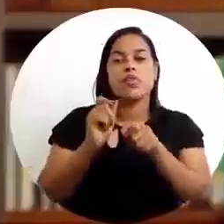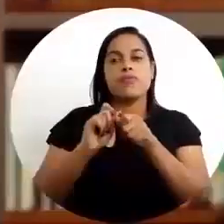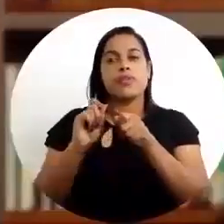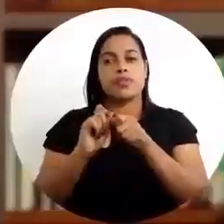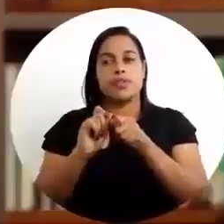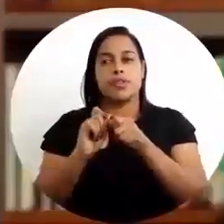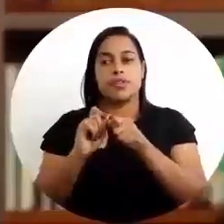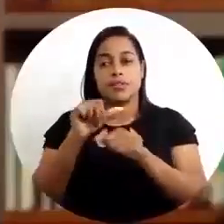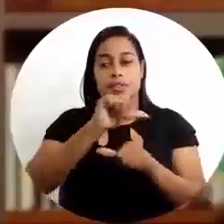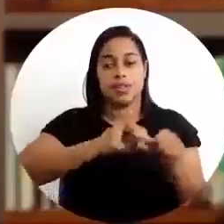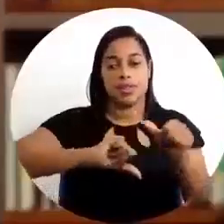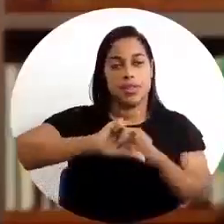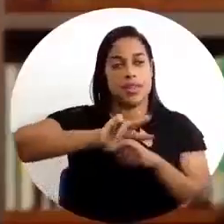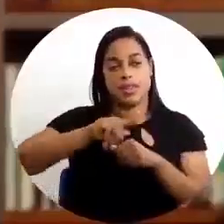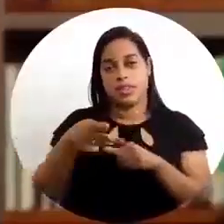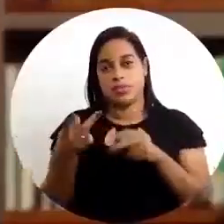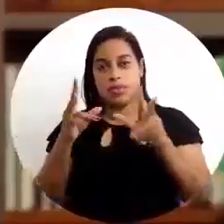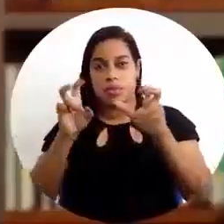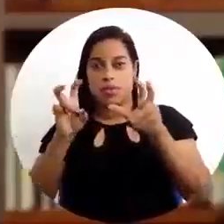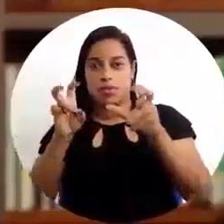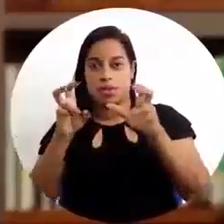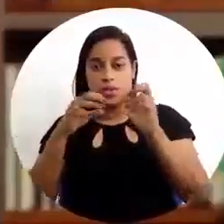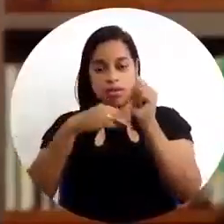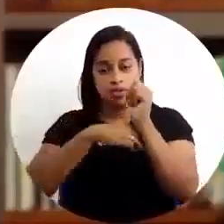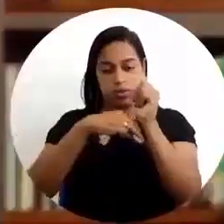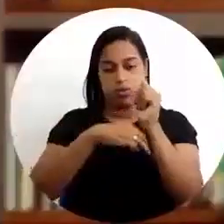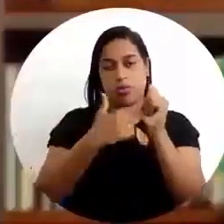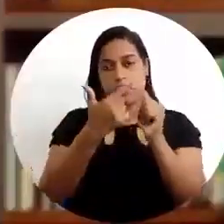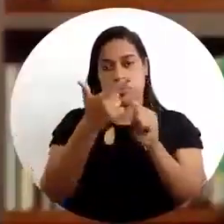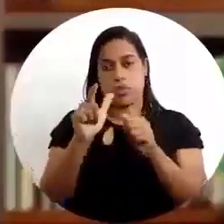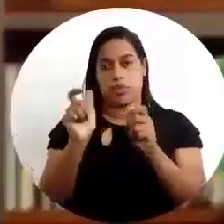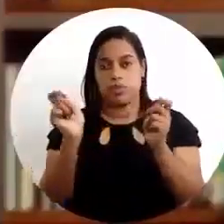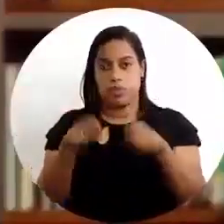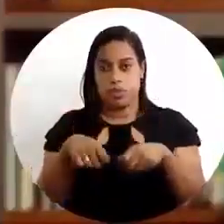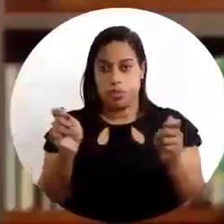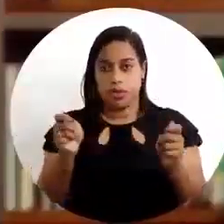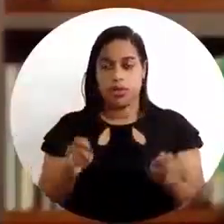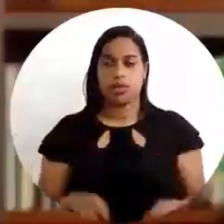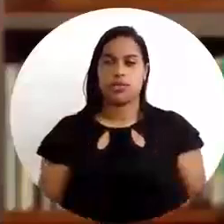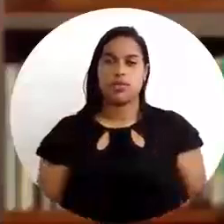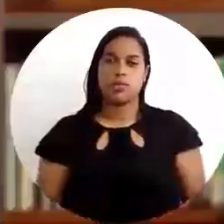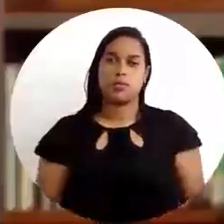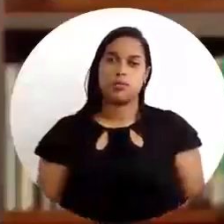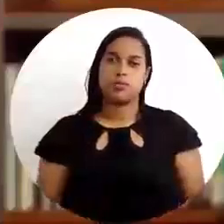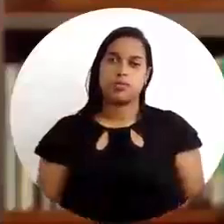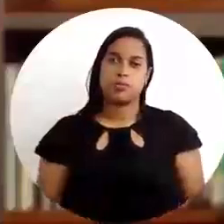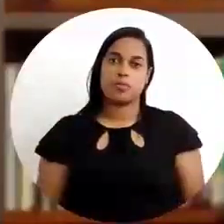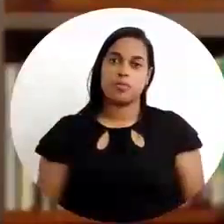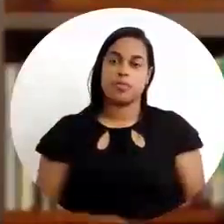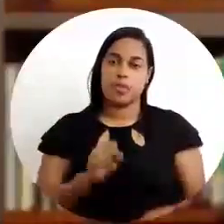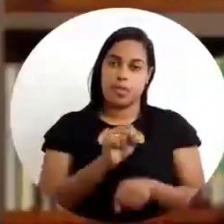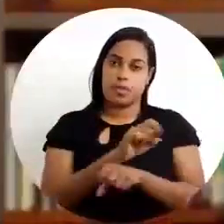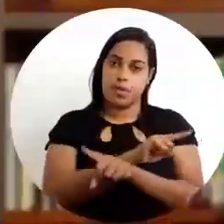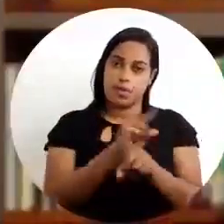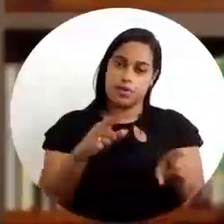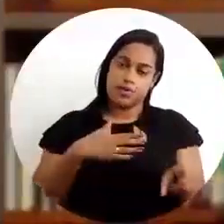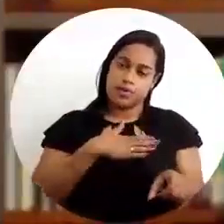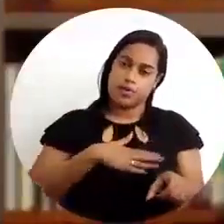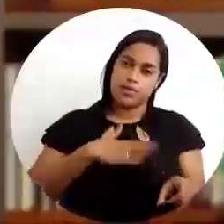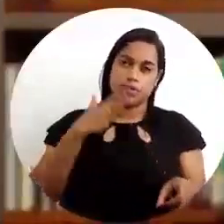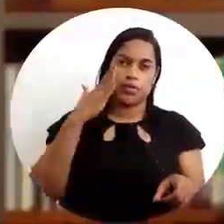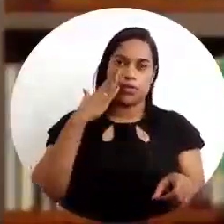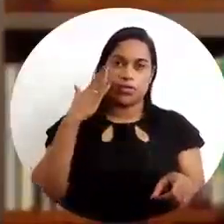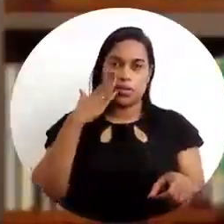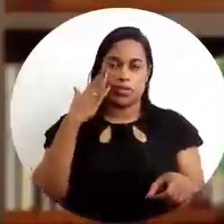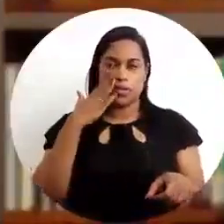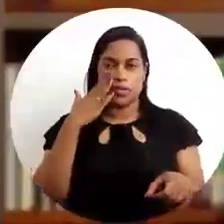como buscar e como fazer transformar um assunto num código, nós vamos ver na próxima competência. Eu acho que é isso por